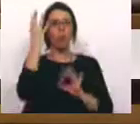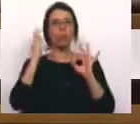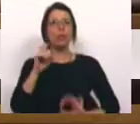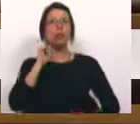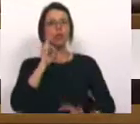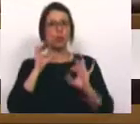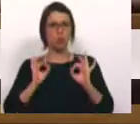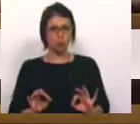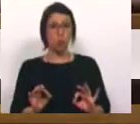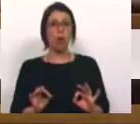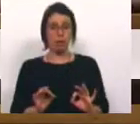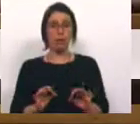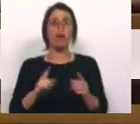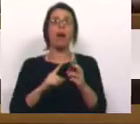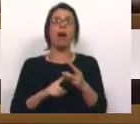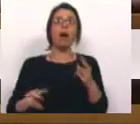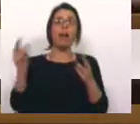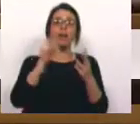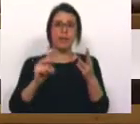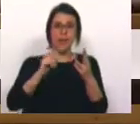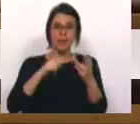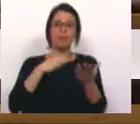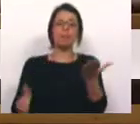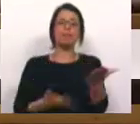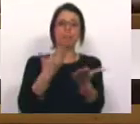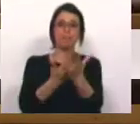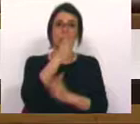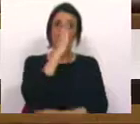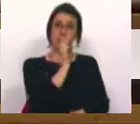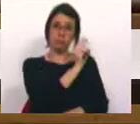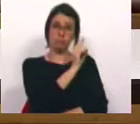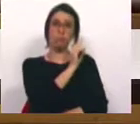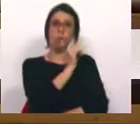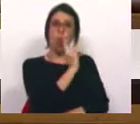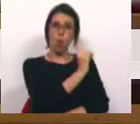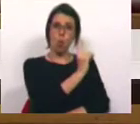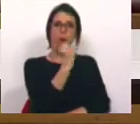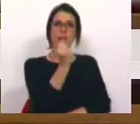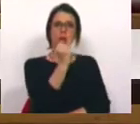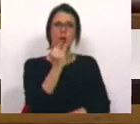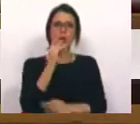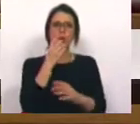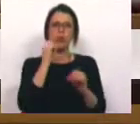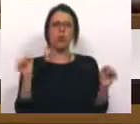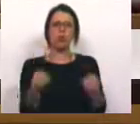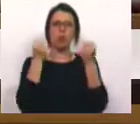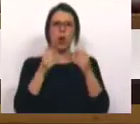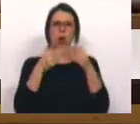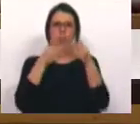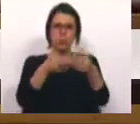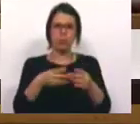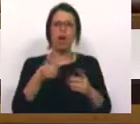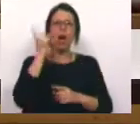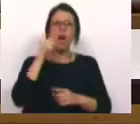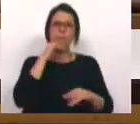de segurança. Em terceiro lugar, propomos que seja o Estado, através do Instituto de Socorros a Náufragos, a